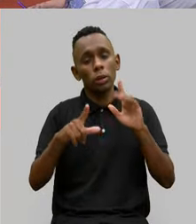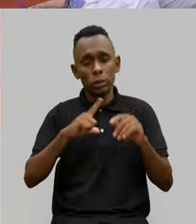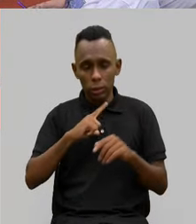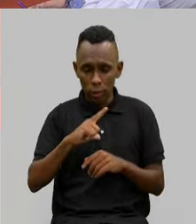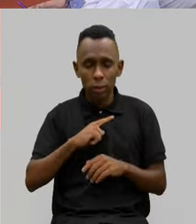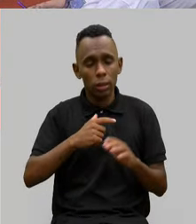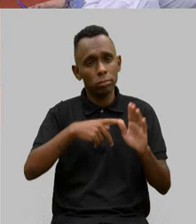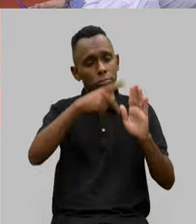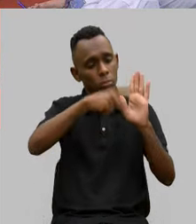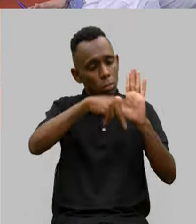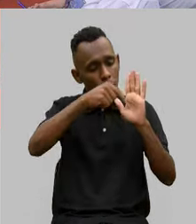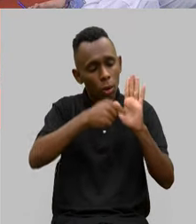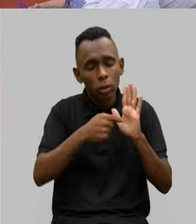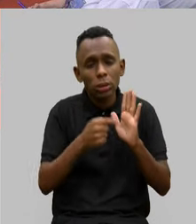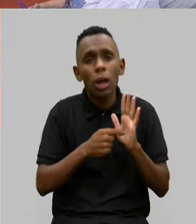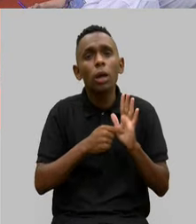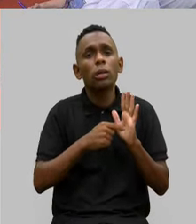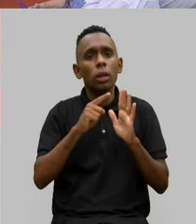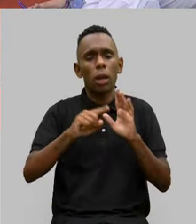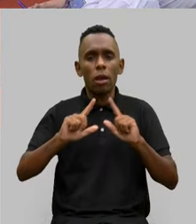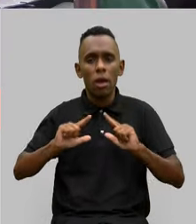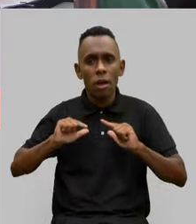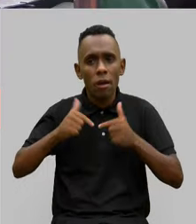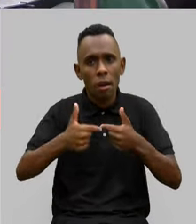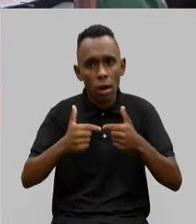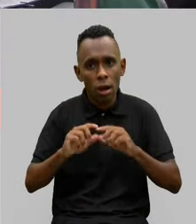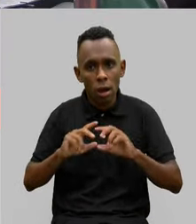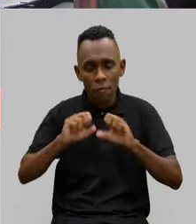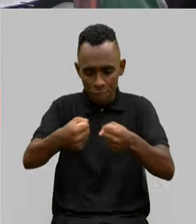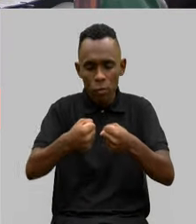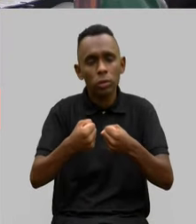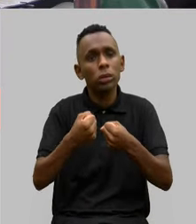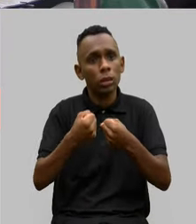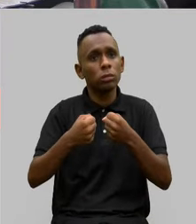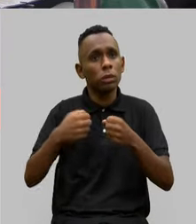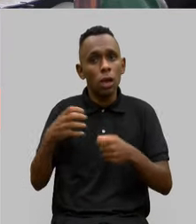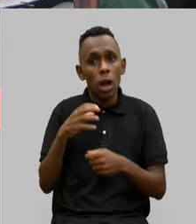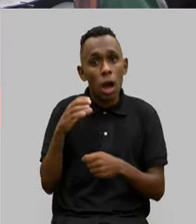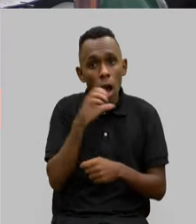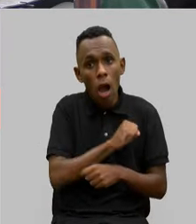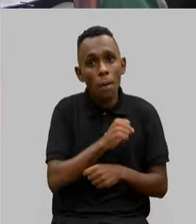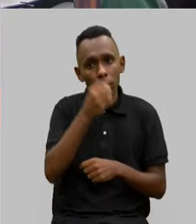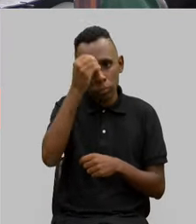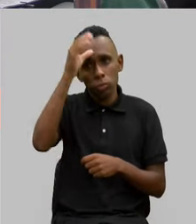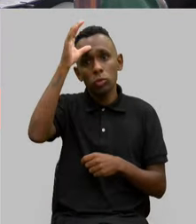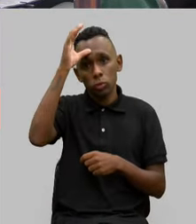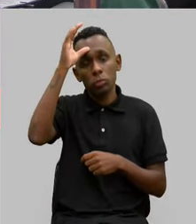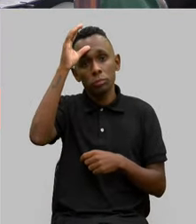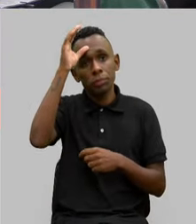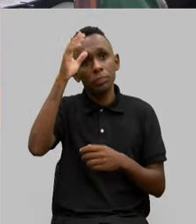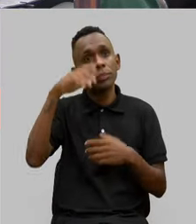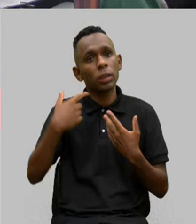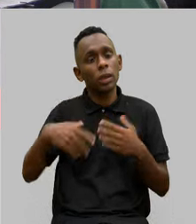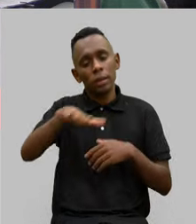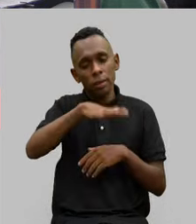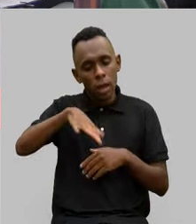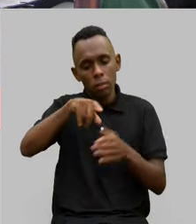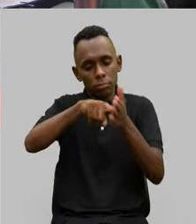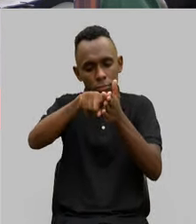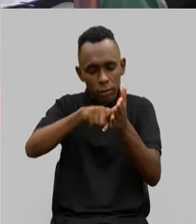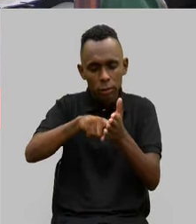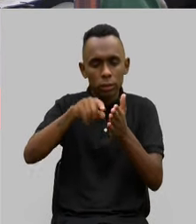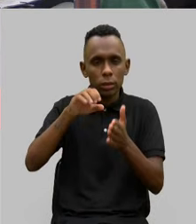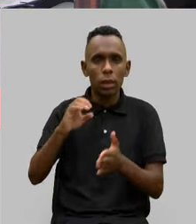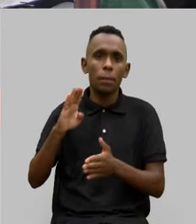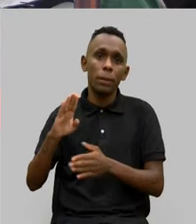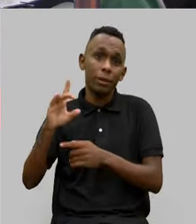programa de fortalecimento e aceleração de conhecimento né em medicina canabinoide pela